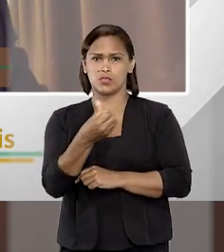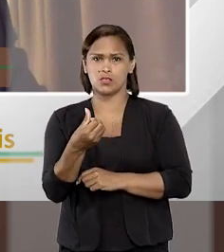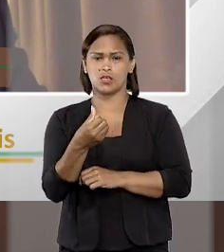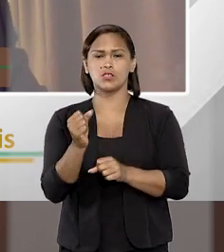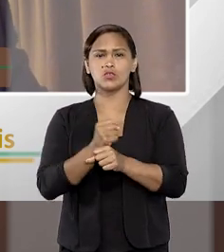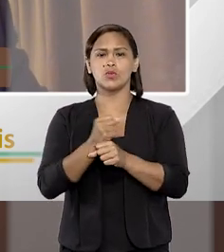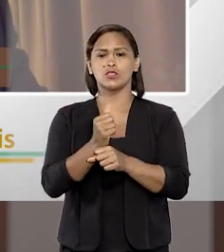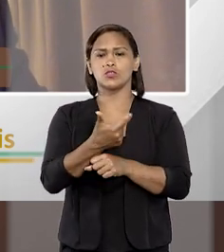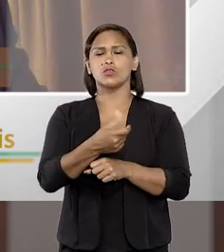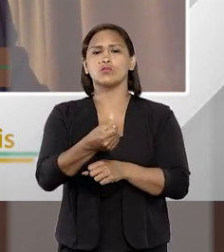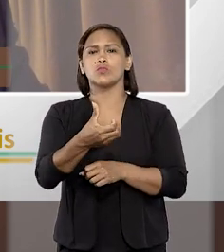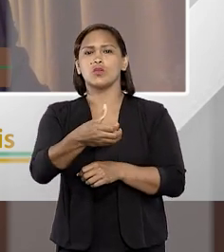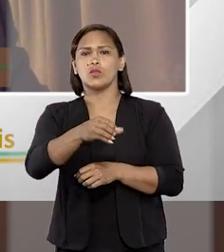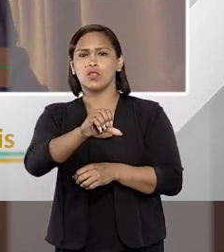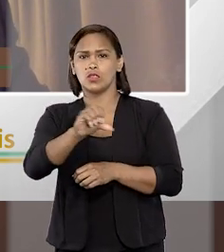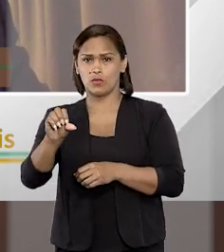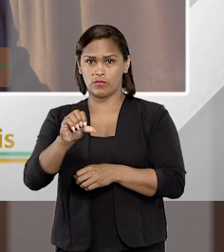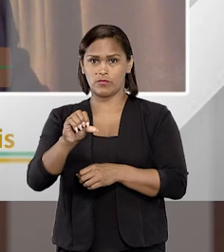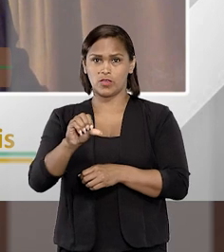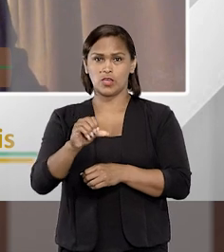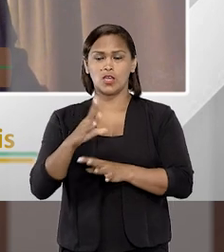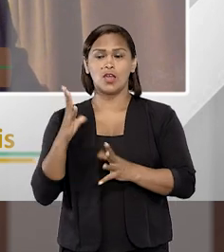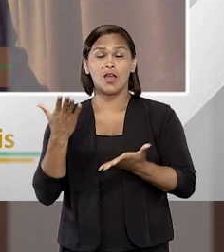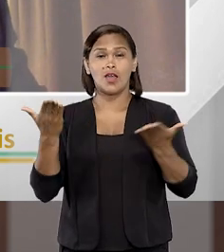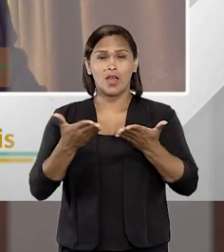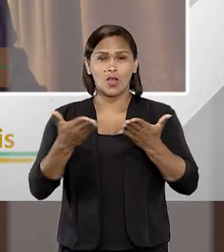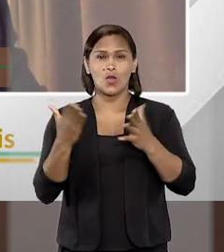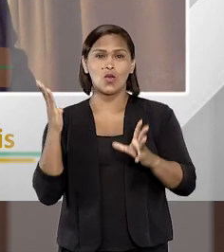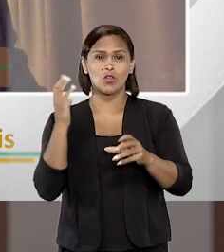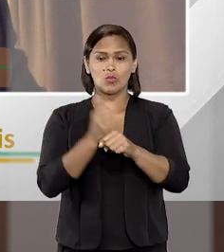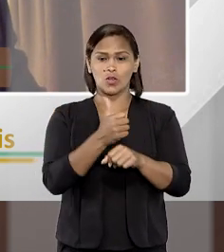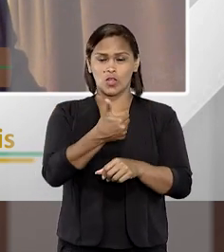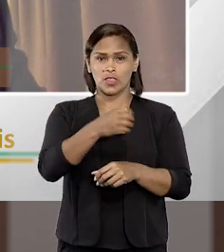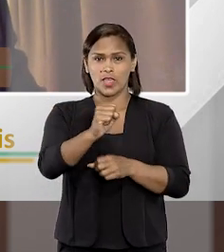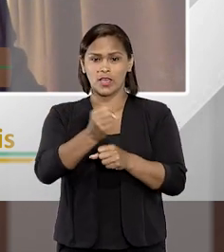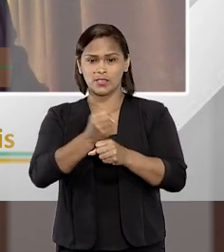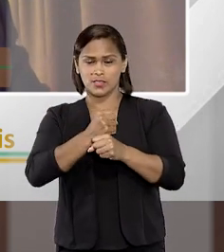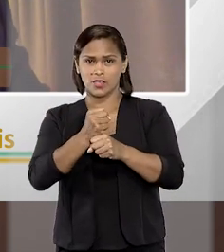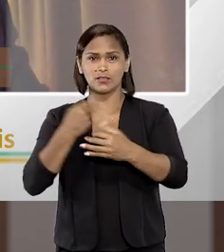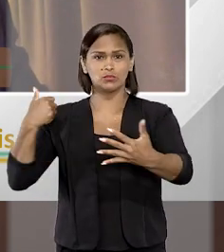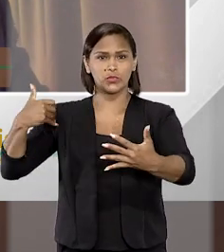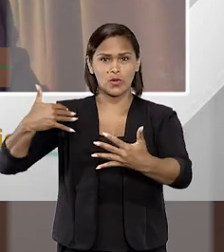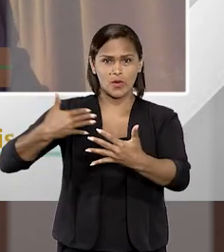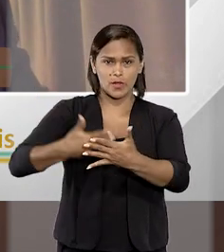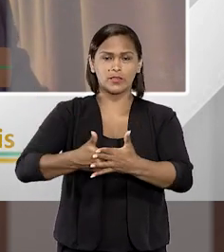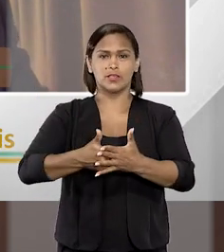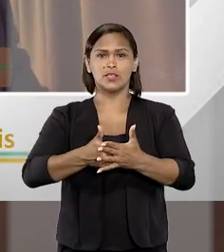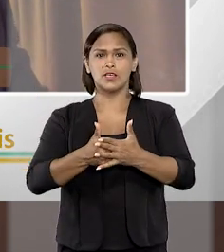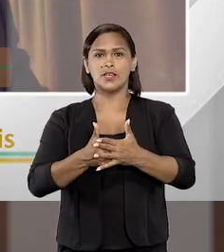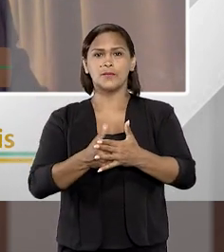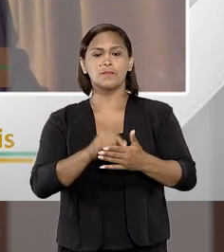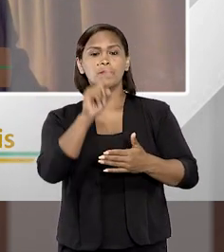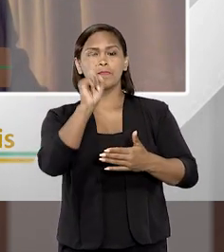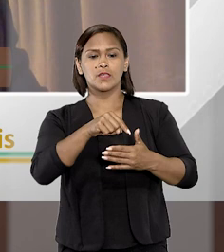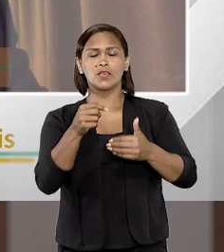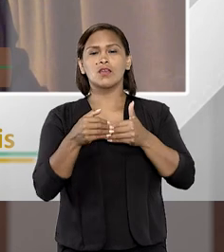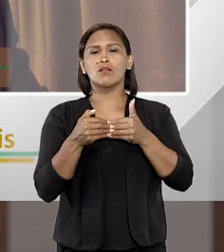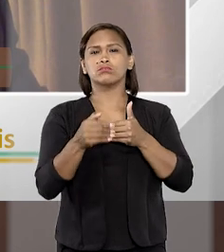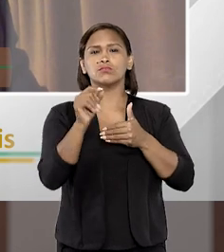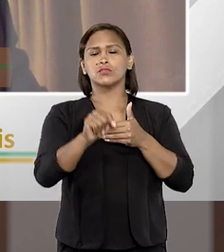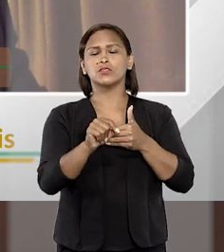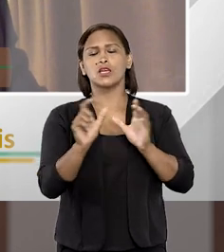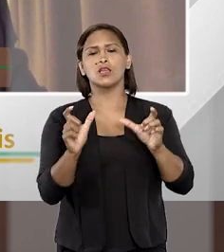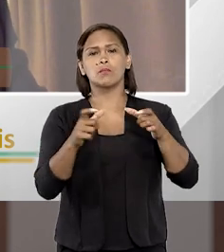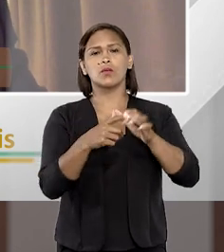12106/2009 completou agora recentemente 10 anos de atuação e o sentimento